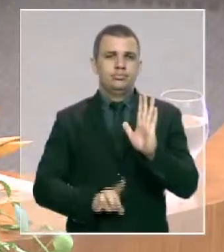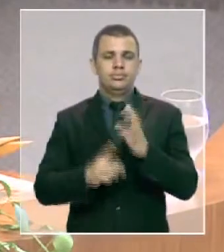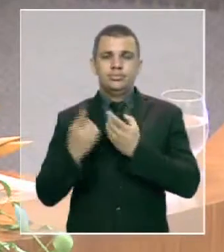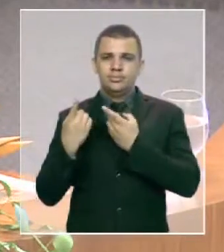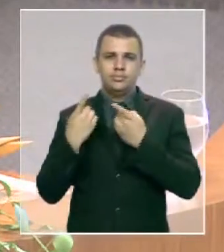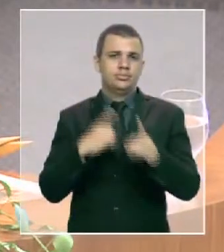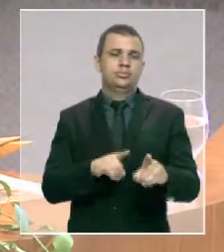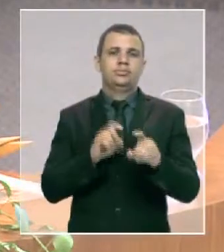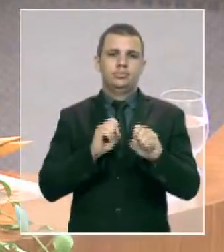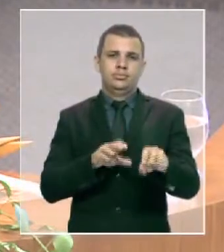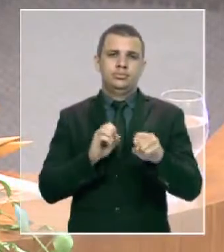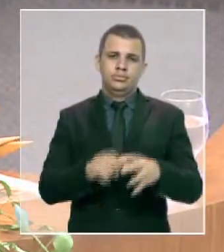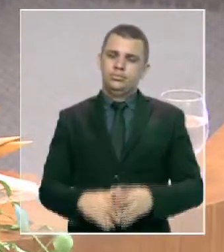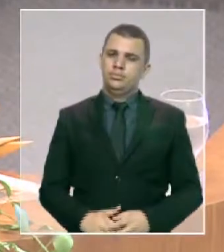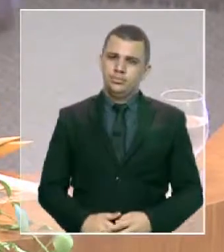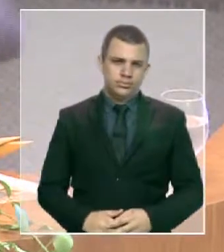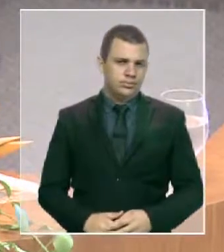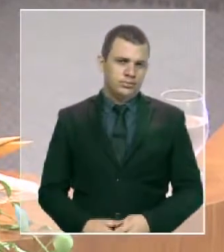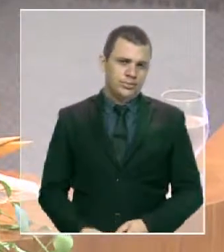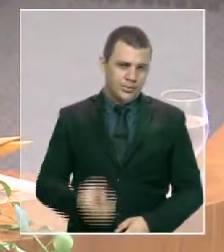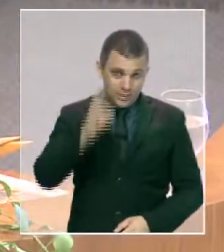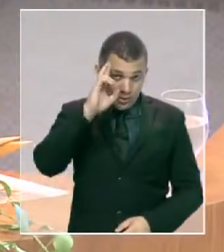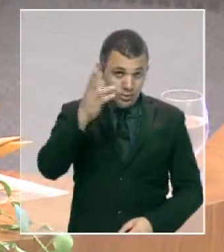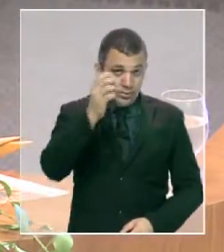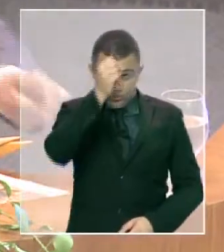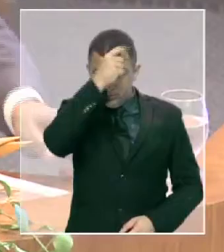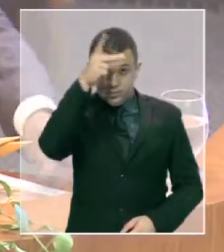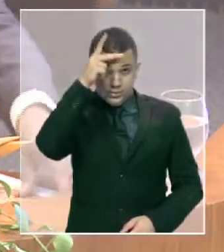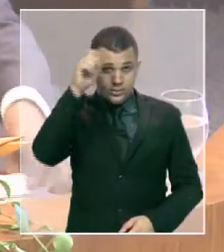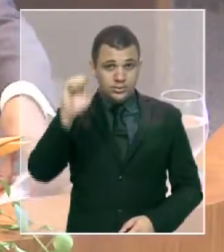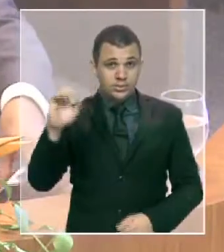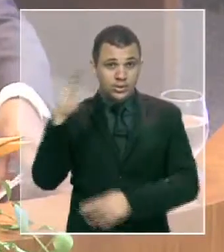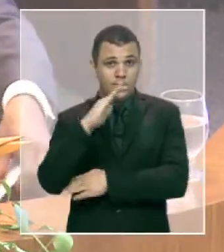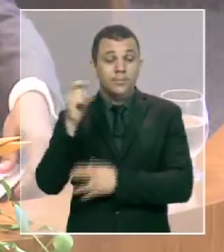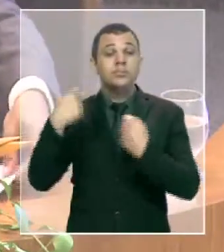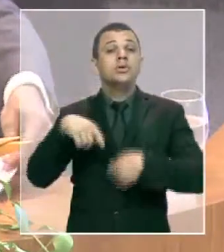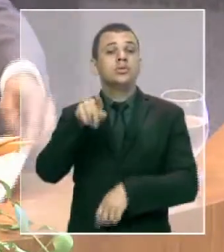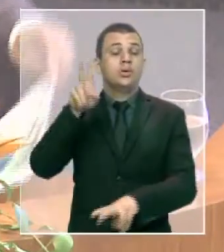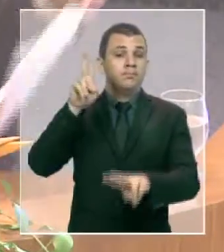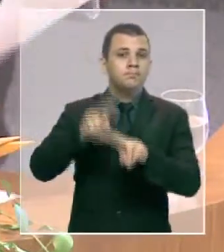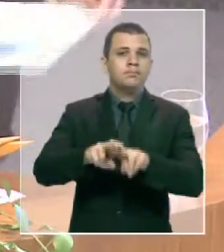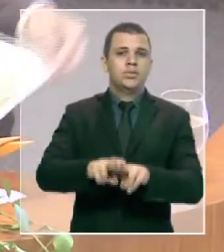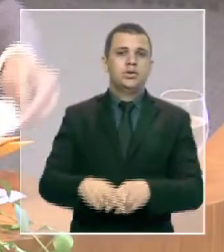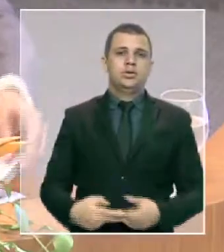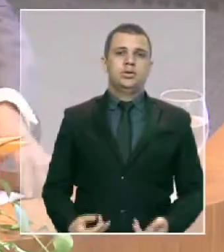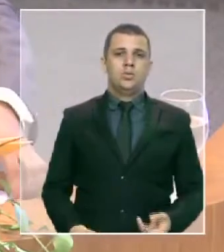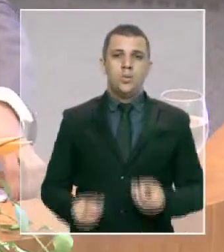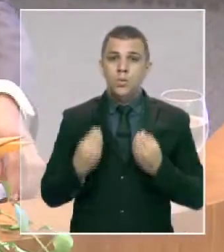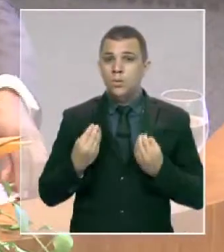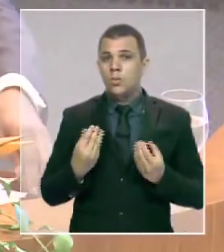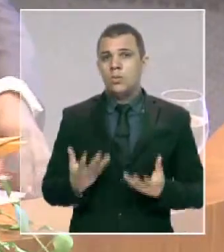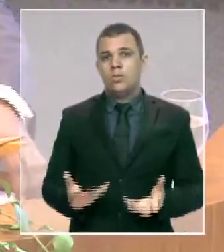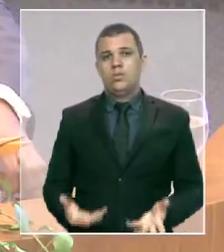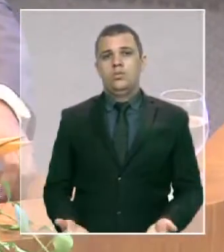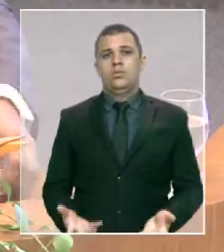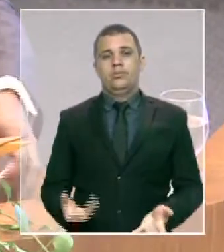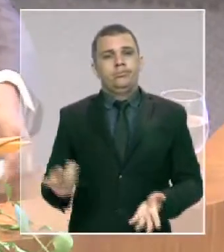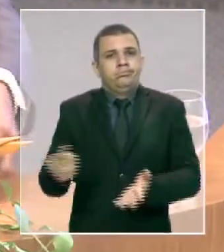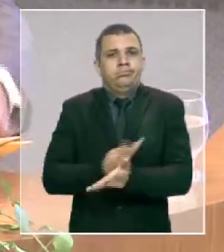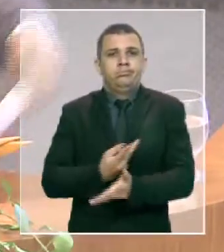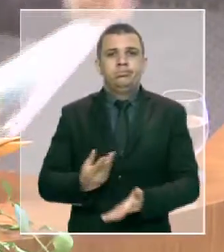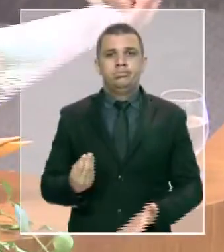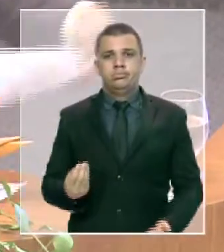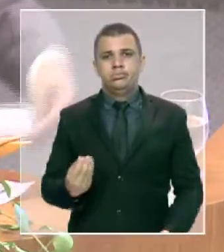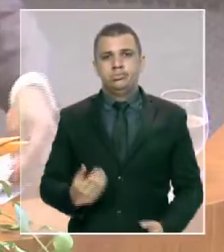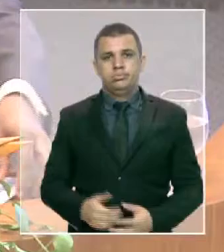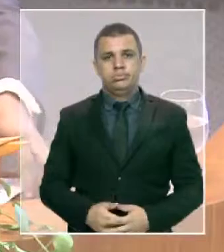Senhor prefeito de Alcântara, o senhor tinha que ter preso. Isso é um absurdo. Isso é imoralidade.